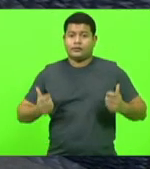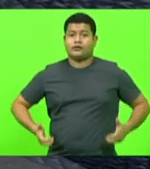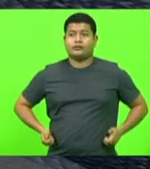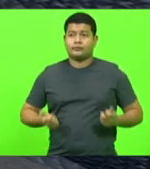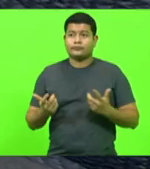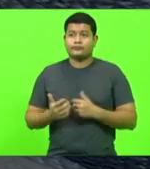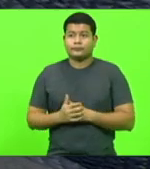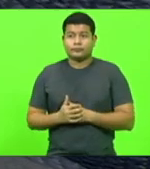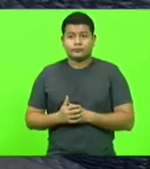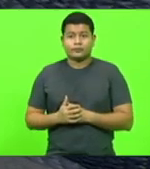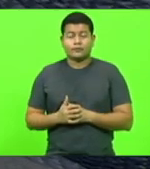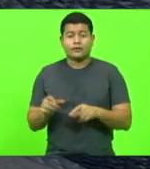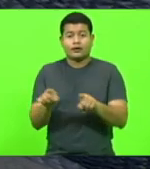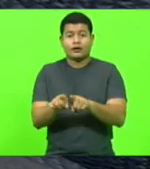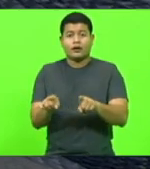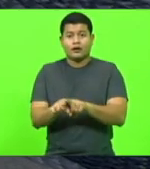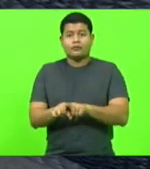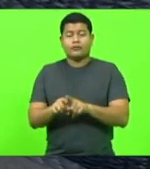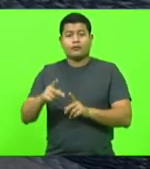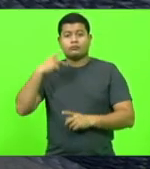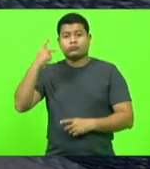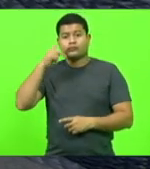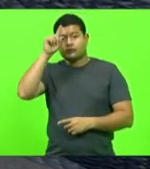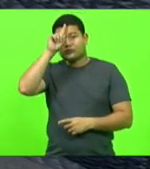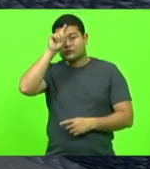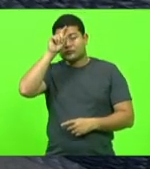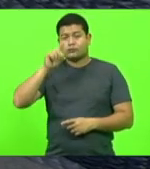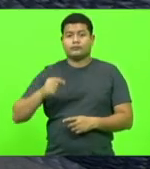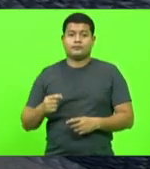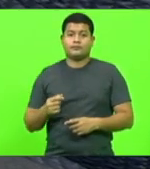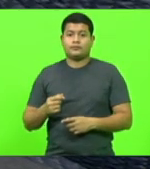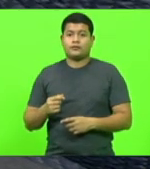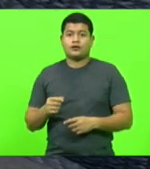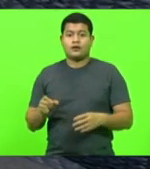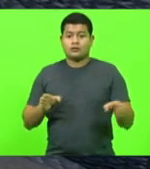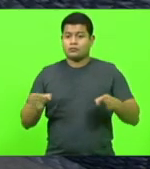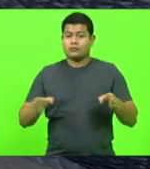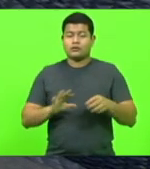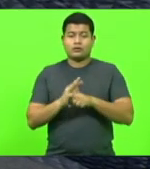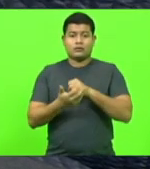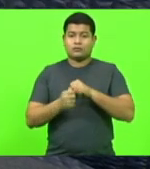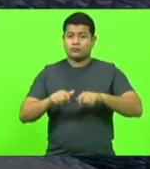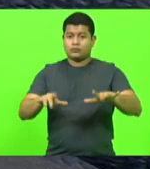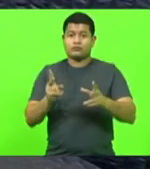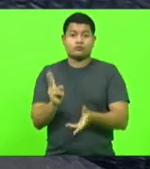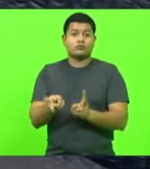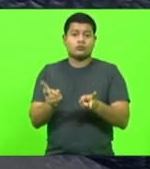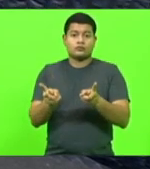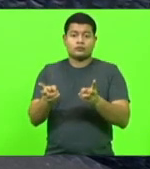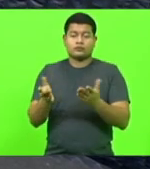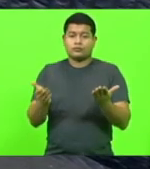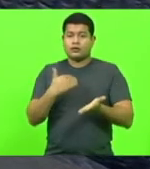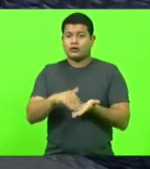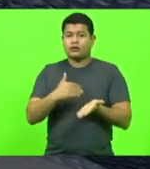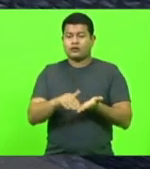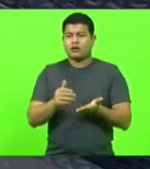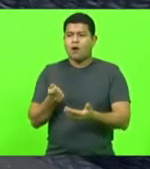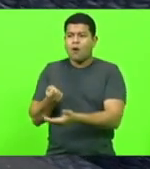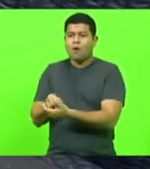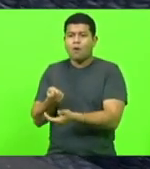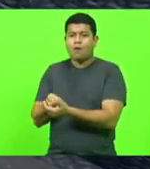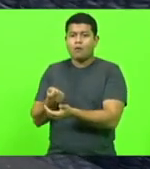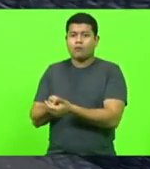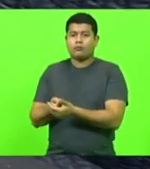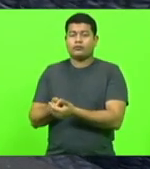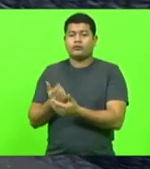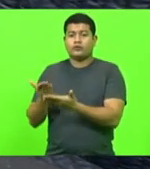forma, a política hospitalar. Enquanto durar a pandemia, a Secretaria de Saúde não cobra meta de